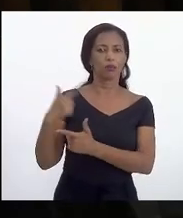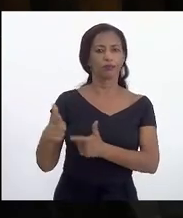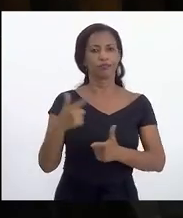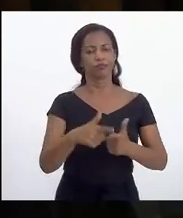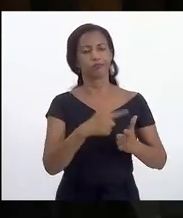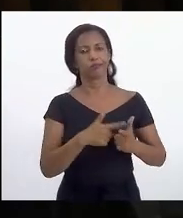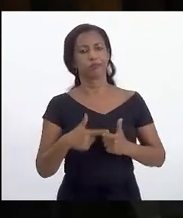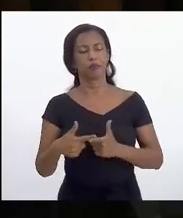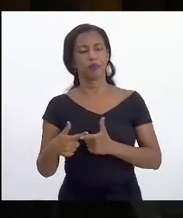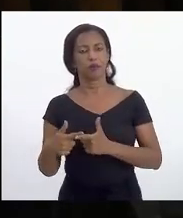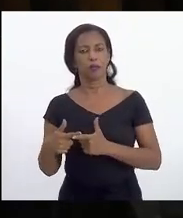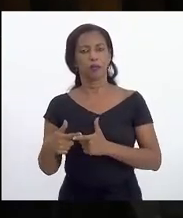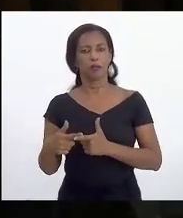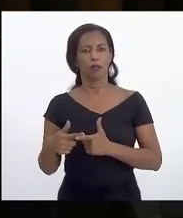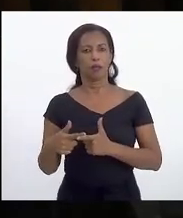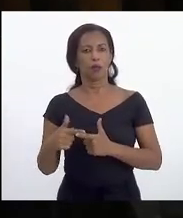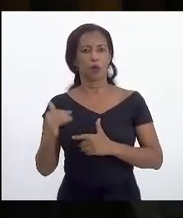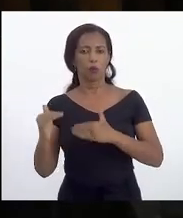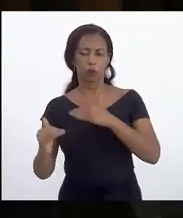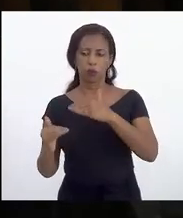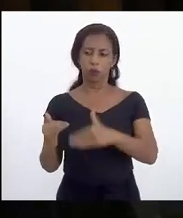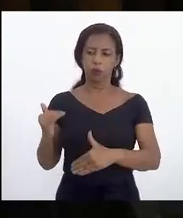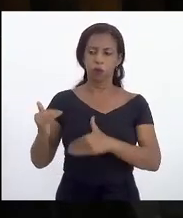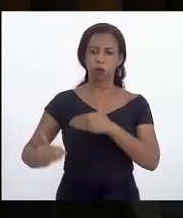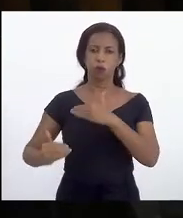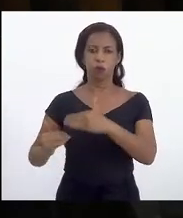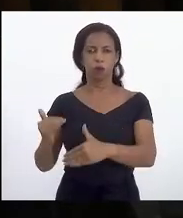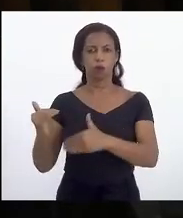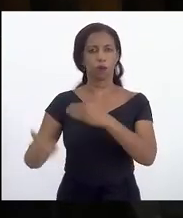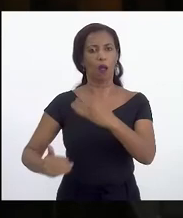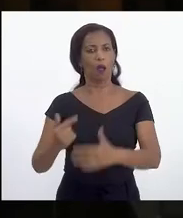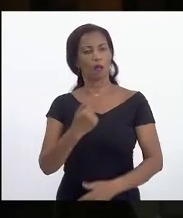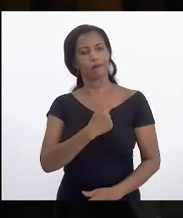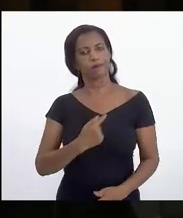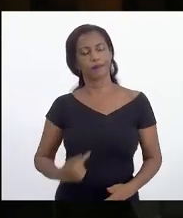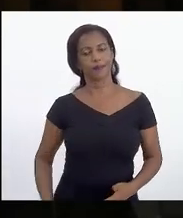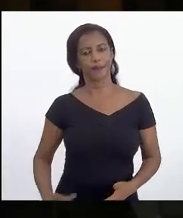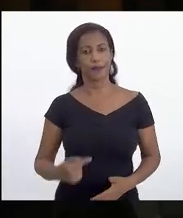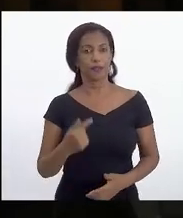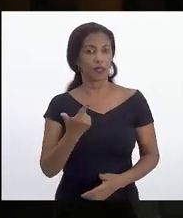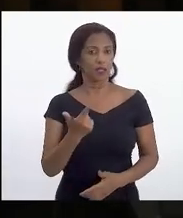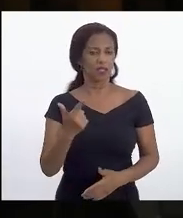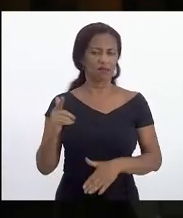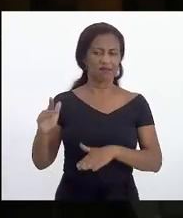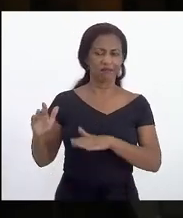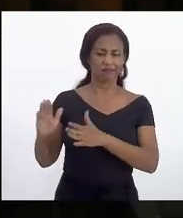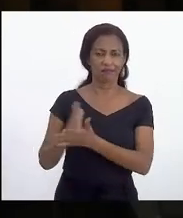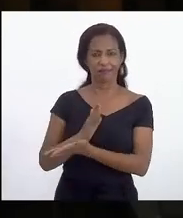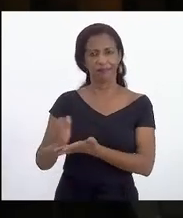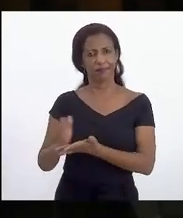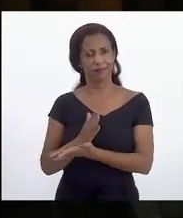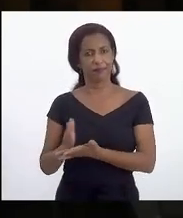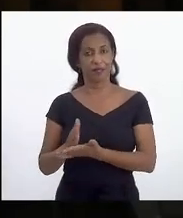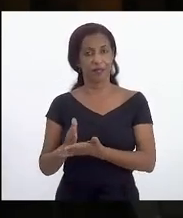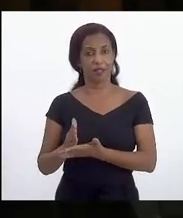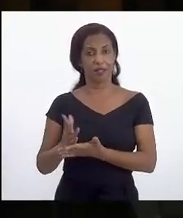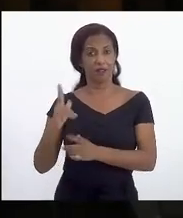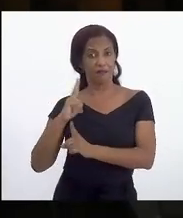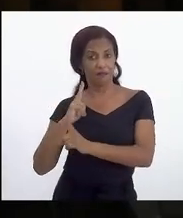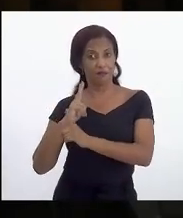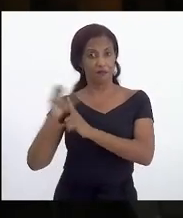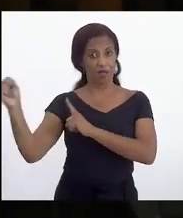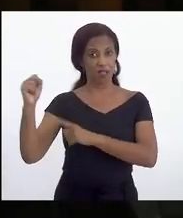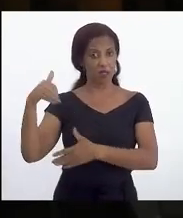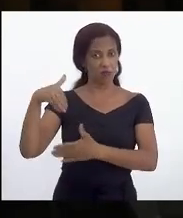produzidas por sucessivos governantes que na maioria das vezes eleitos